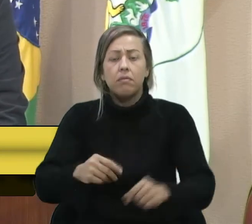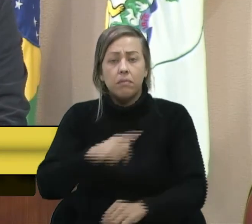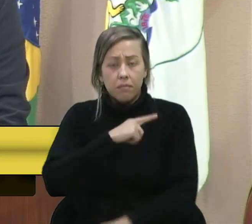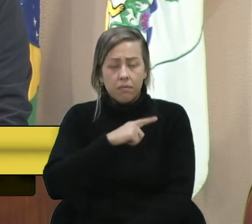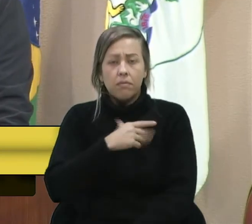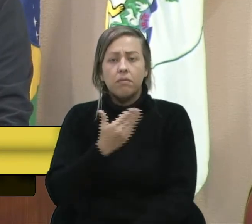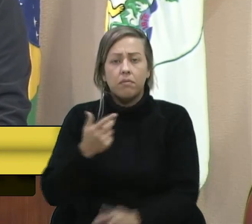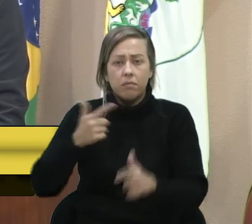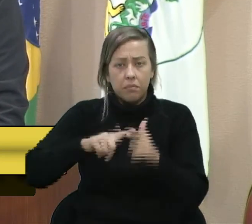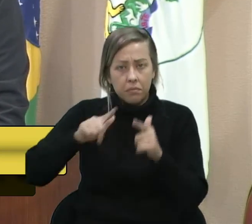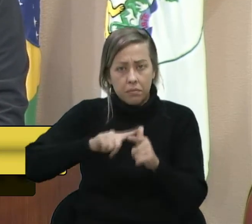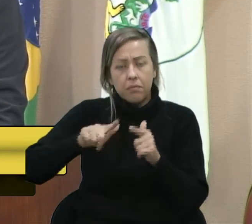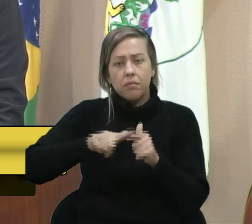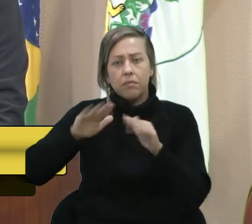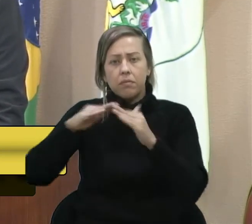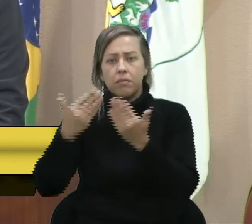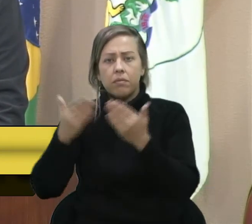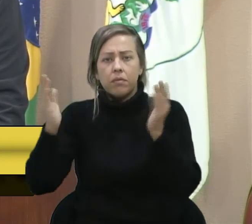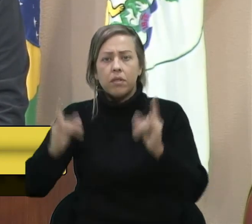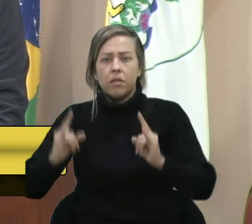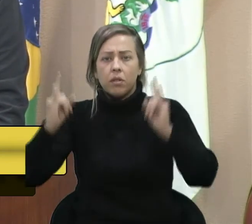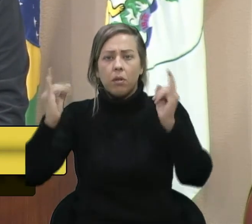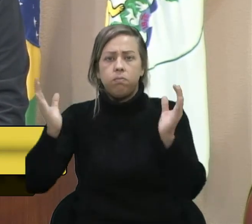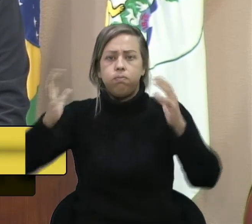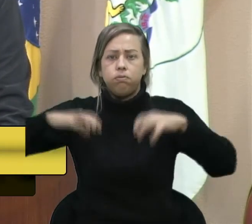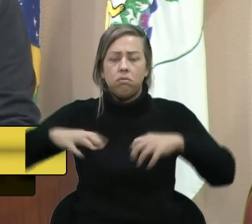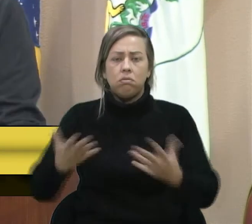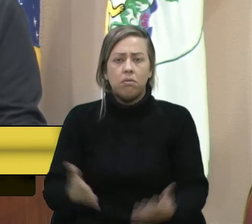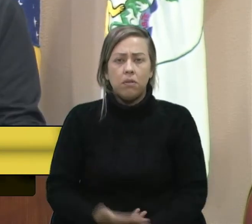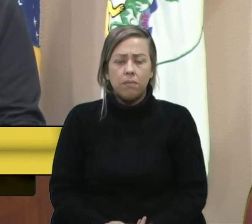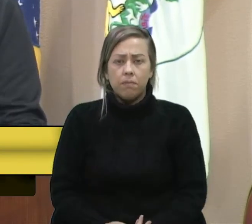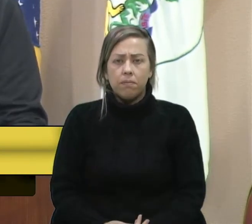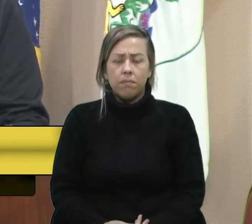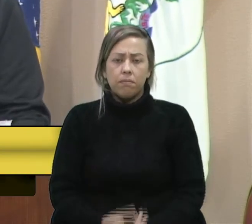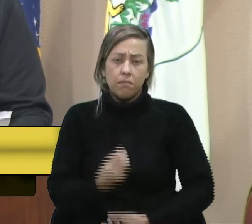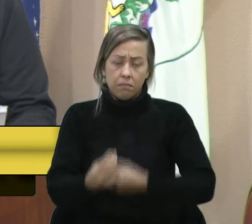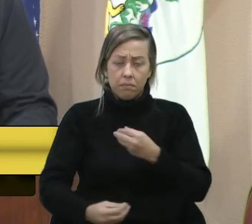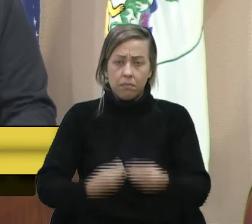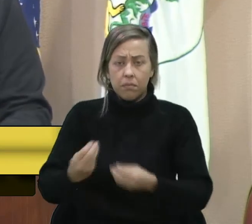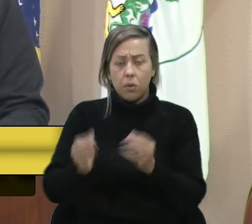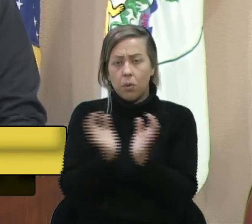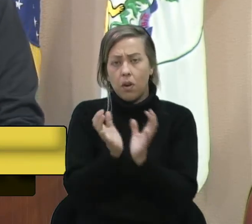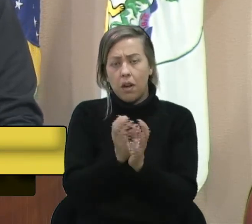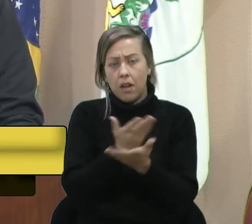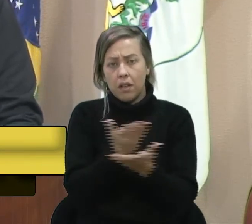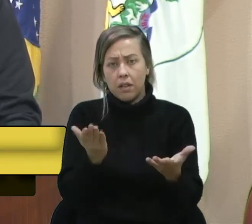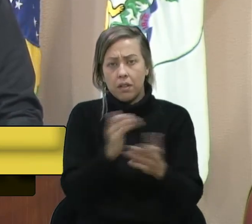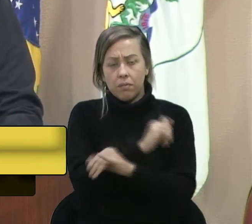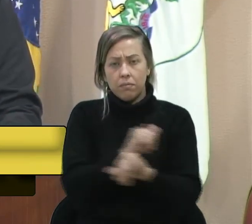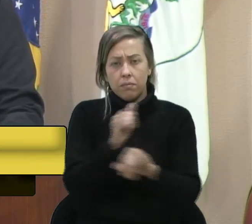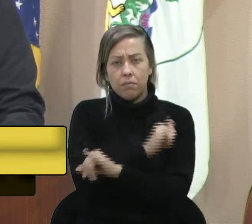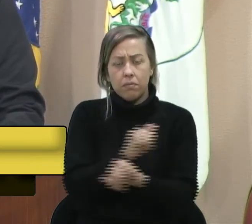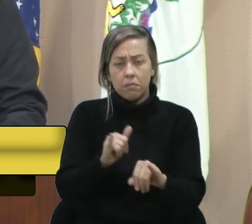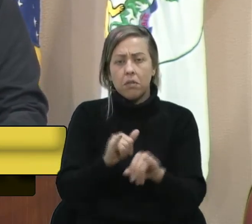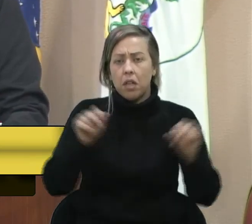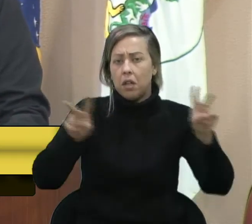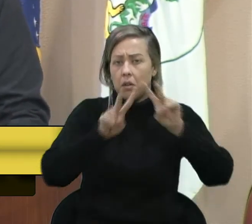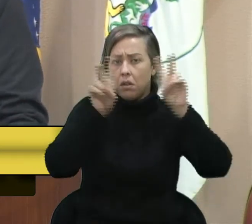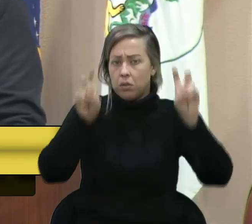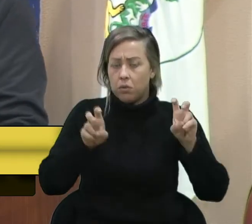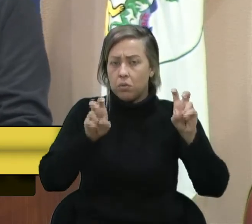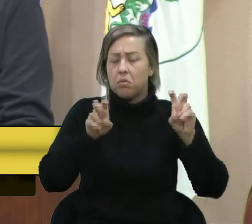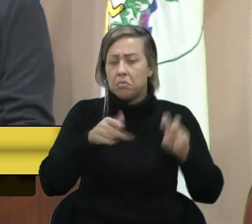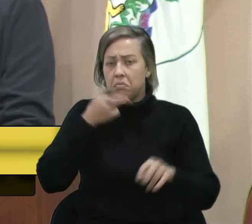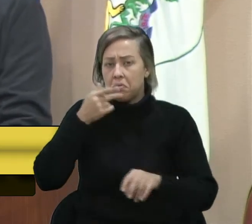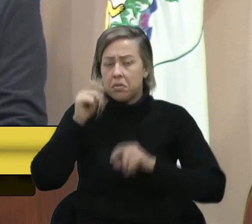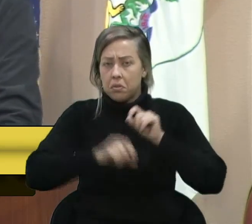um problema de escola caindo e a gente não consegue resolver. Então, assim, caros colegas, eu trago esse assunto, é um assunto que eu confesso a